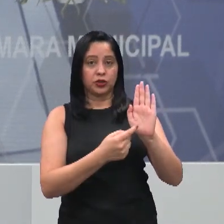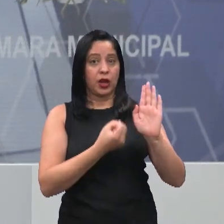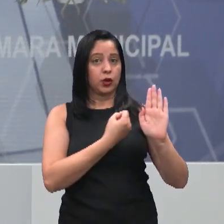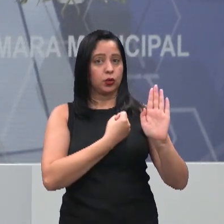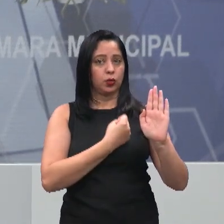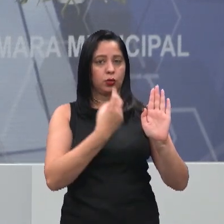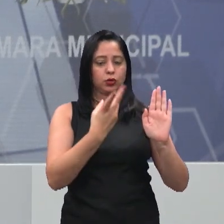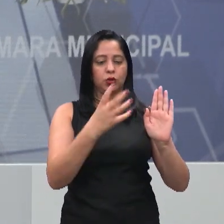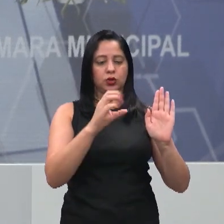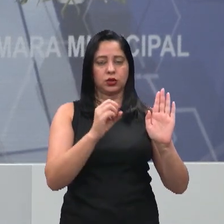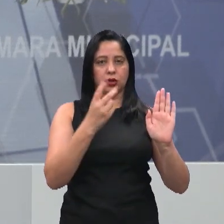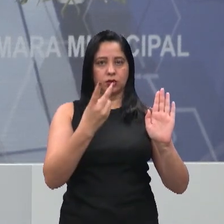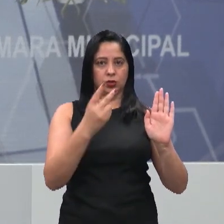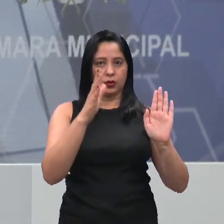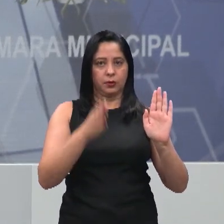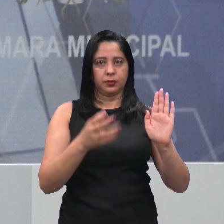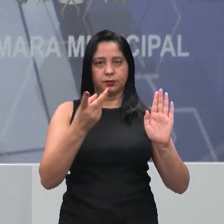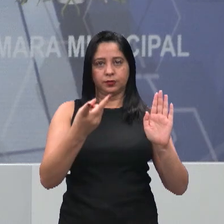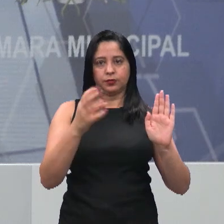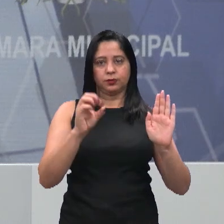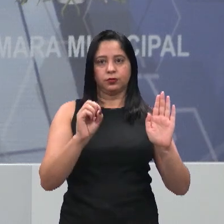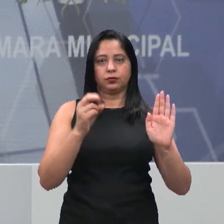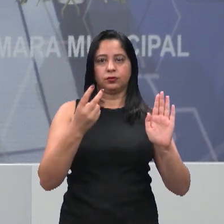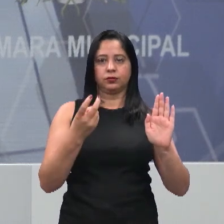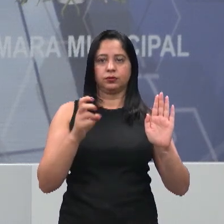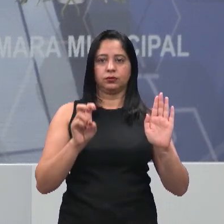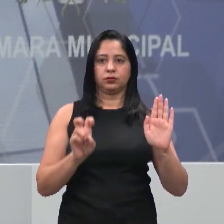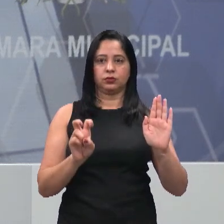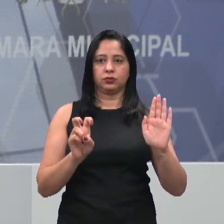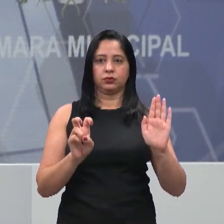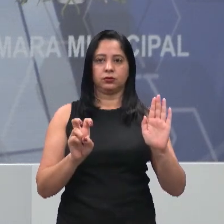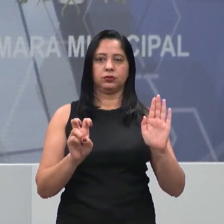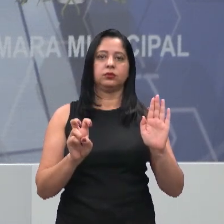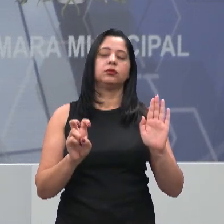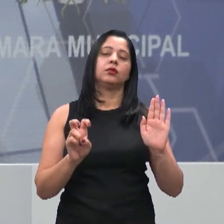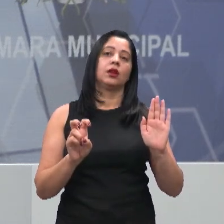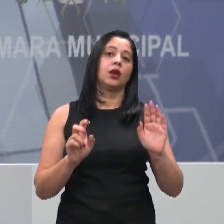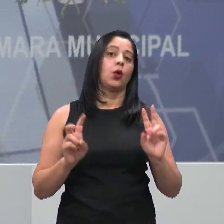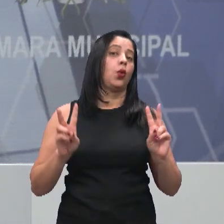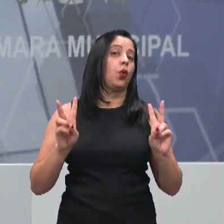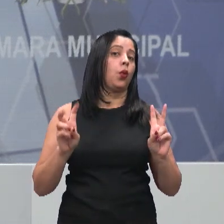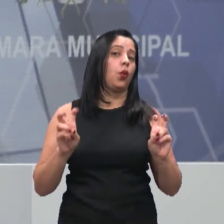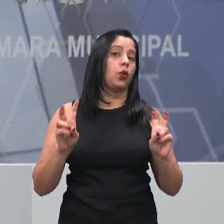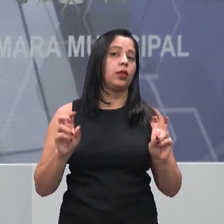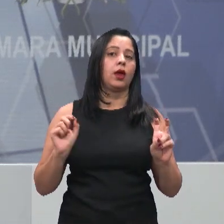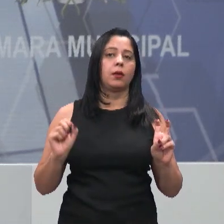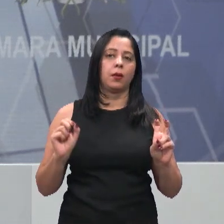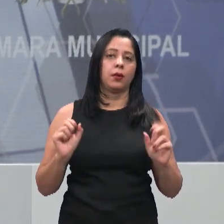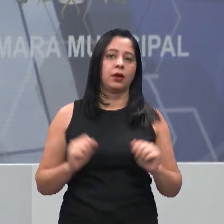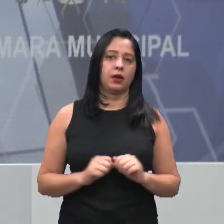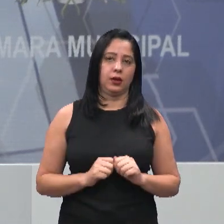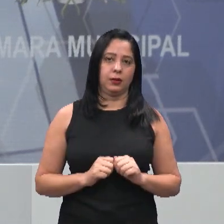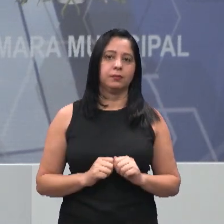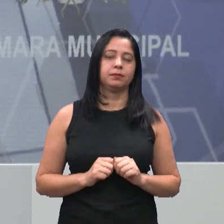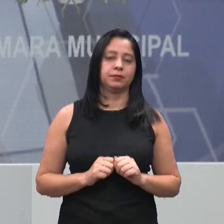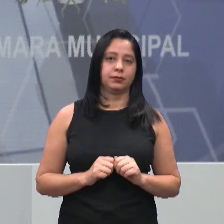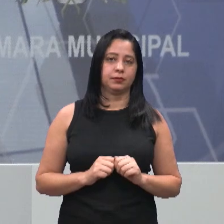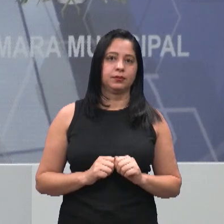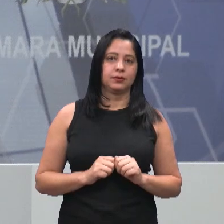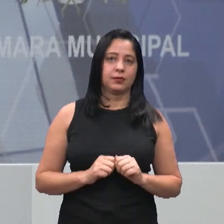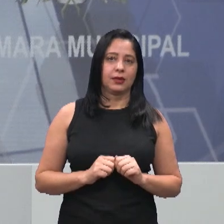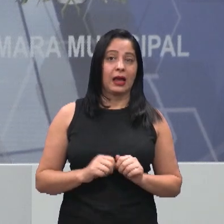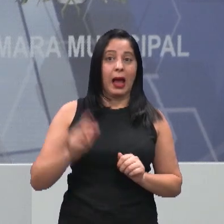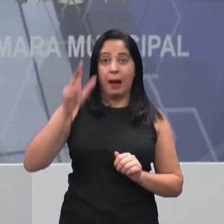de 2025, ele trata de autorizar o